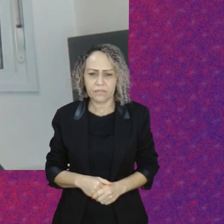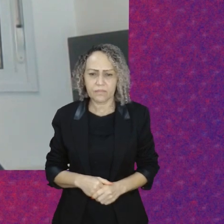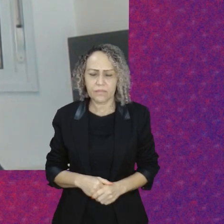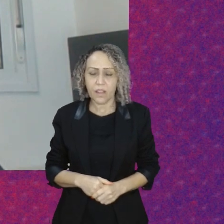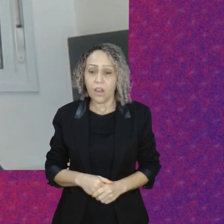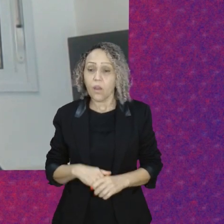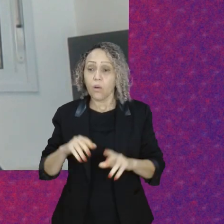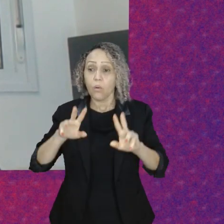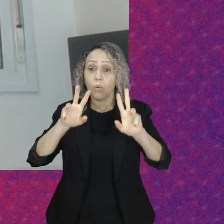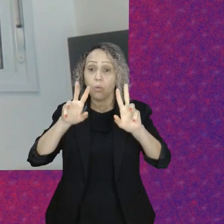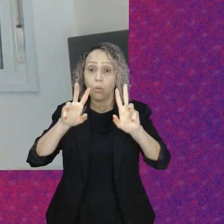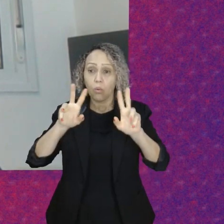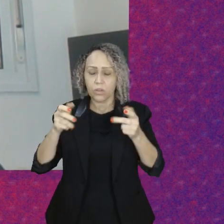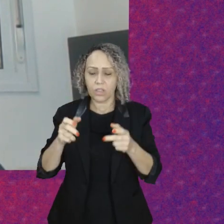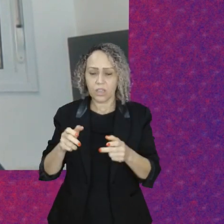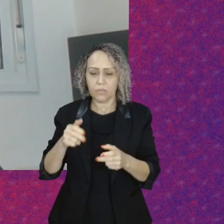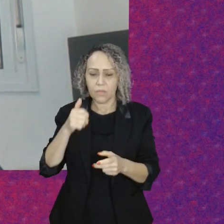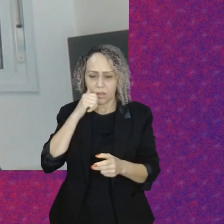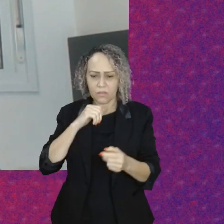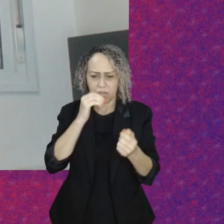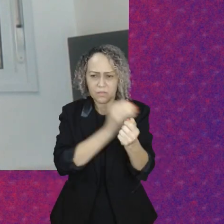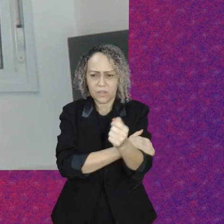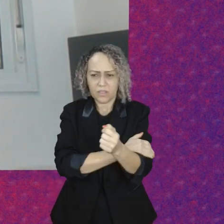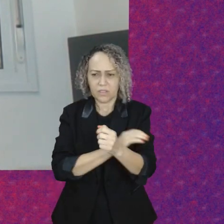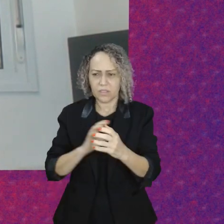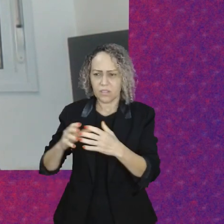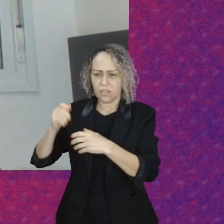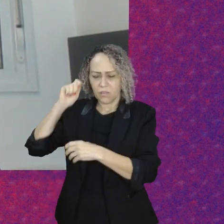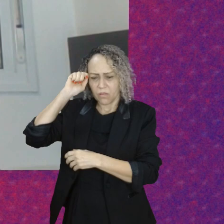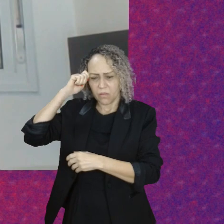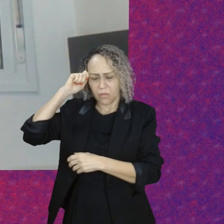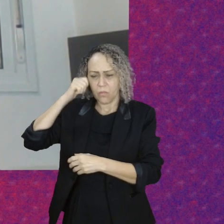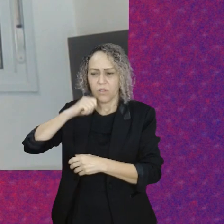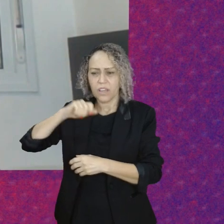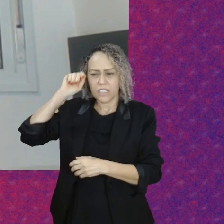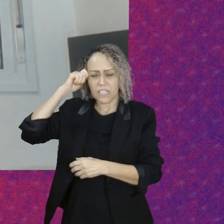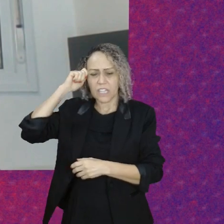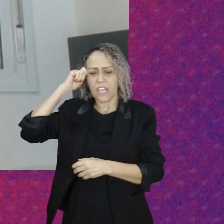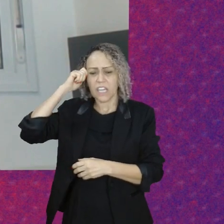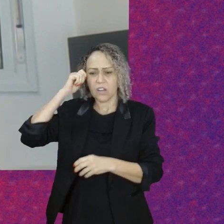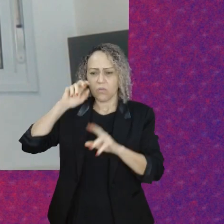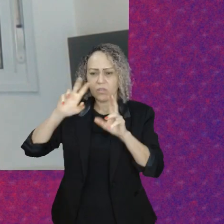tema que as feministas negras trouxeram, né, para